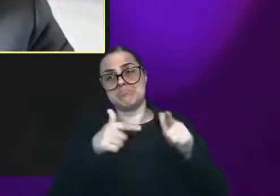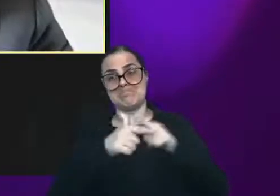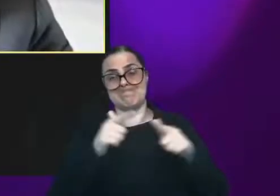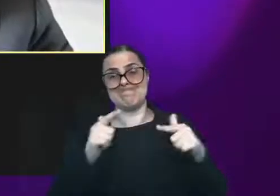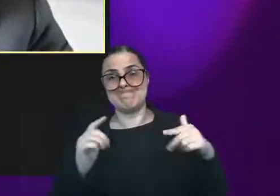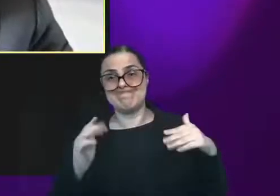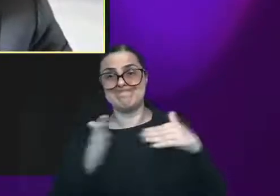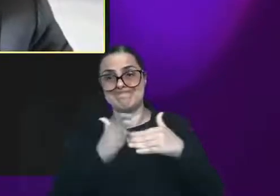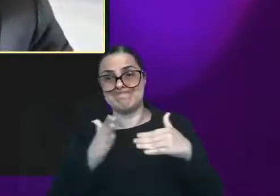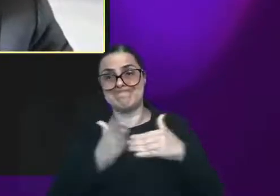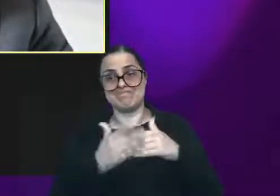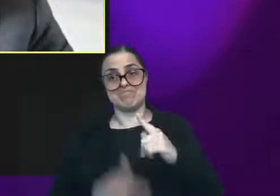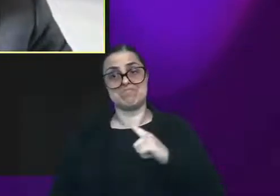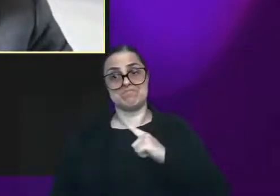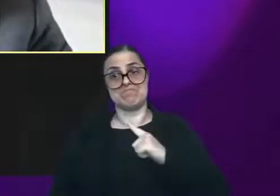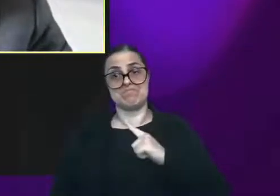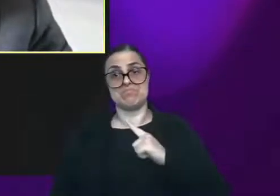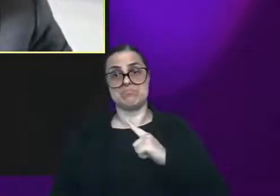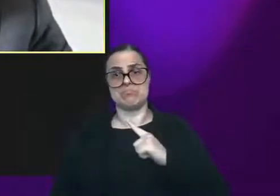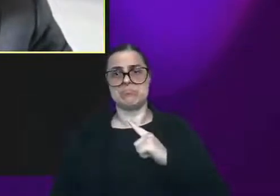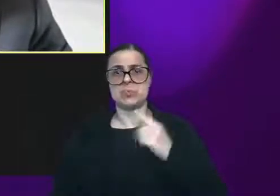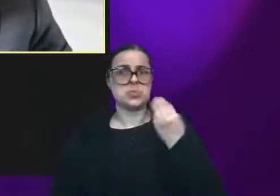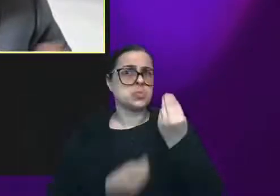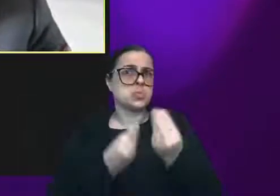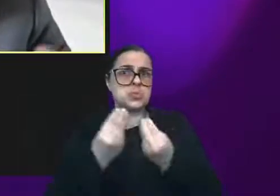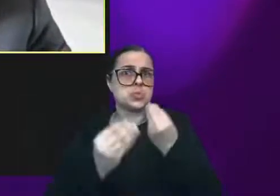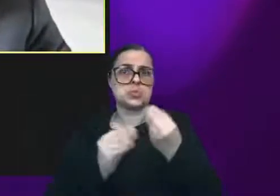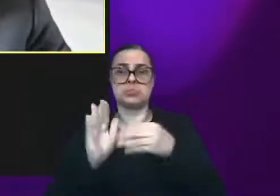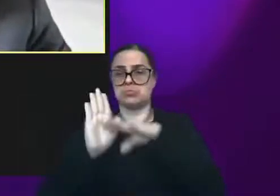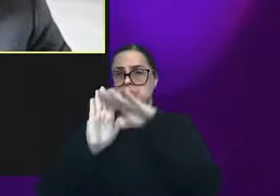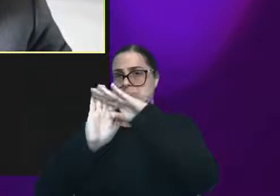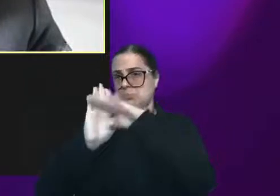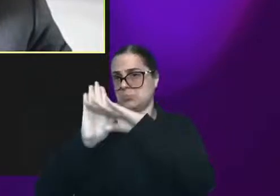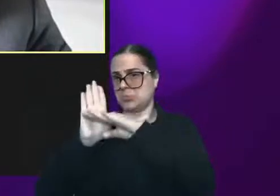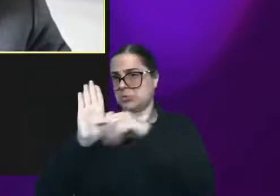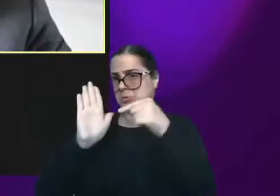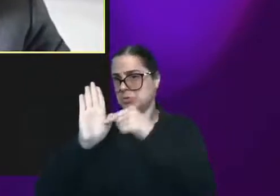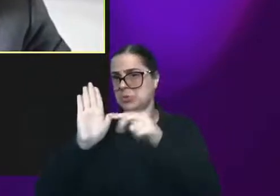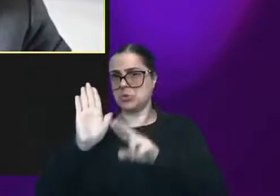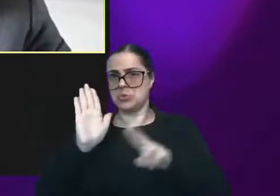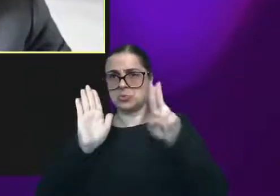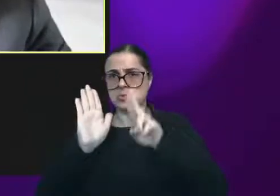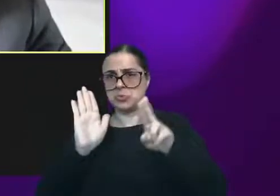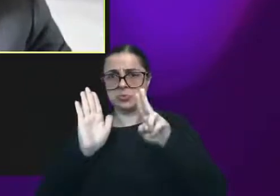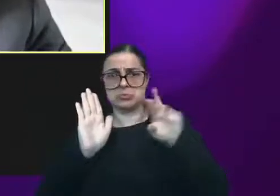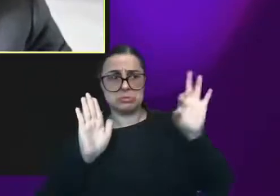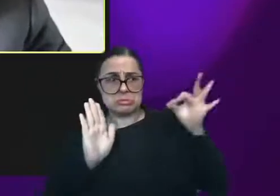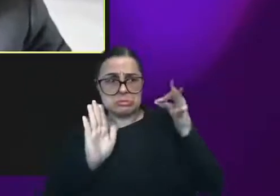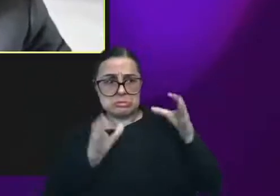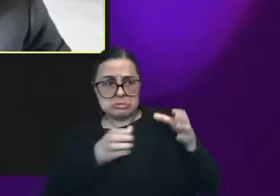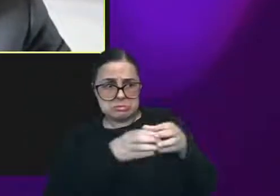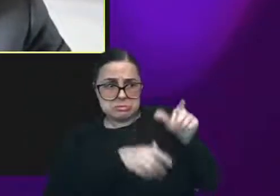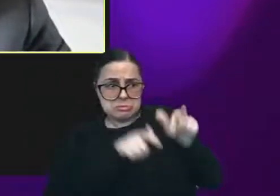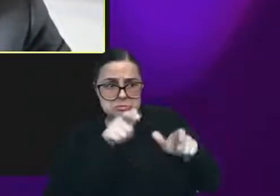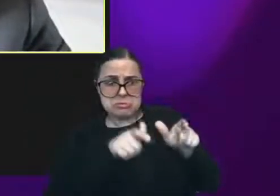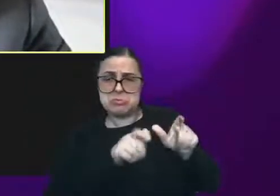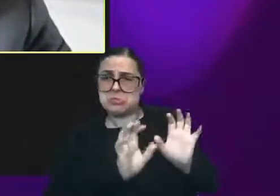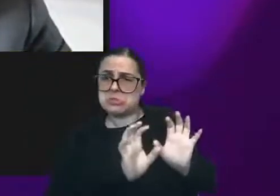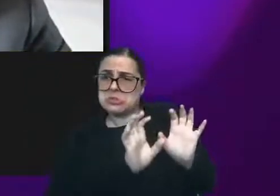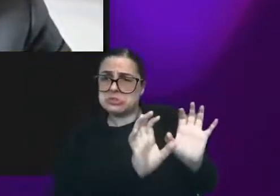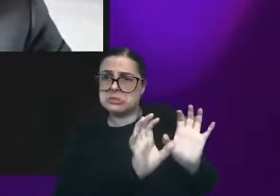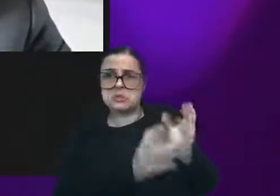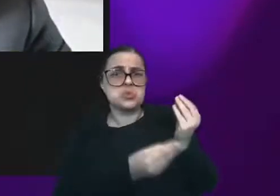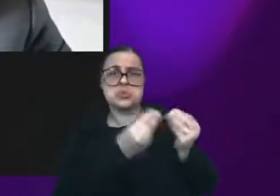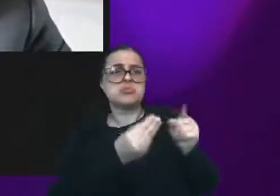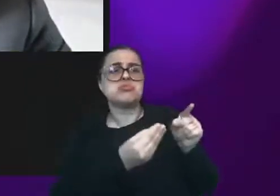nós conseguimos usar esses critérios numa população assim? Qual seria a sua ideia? ¿Me